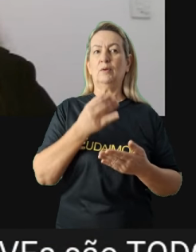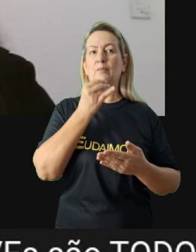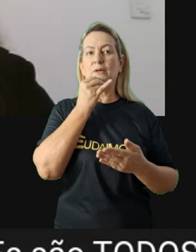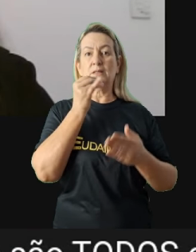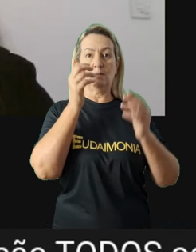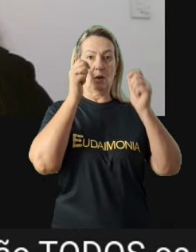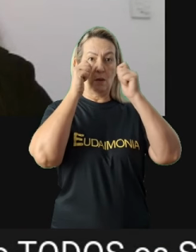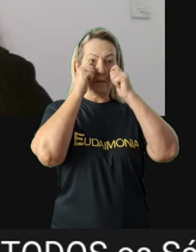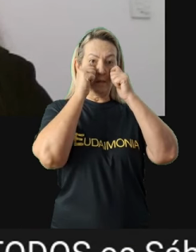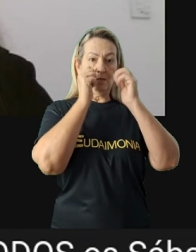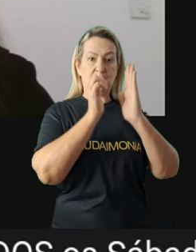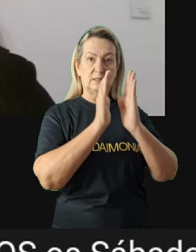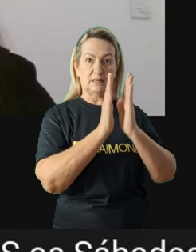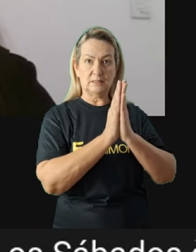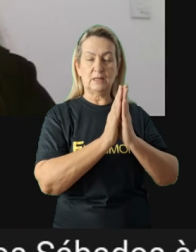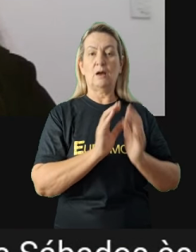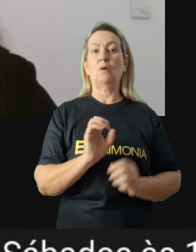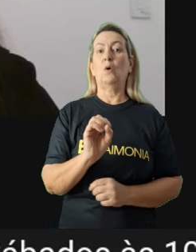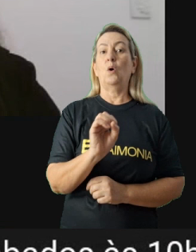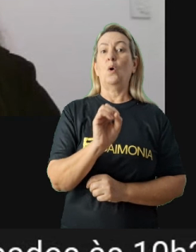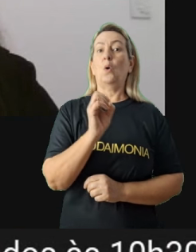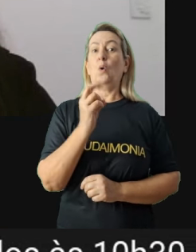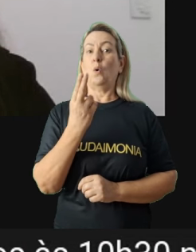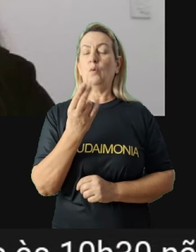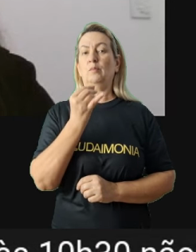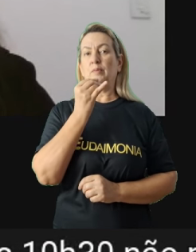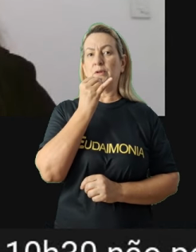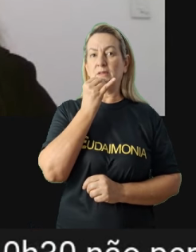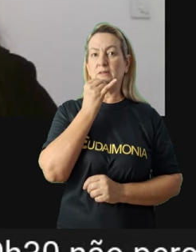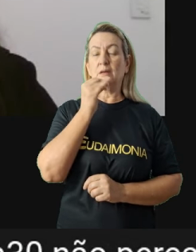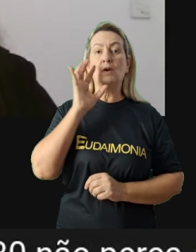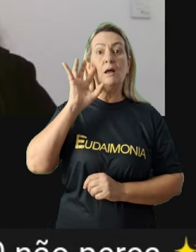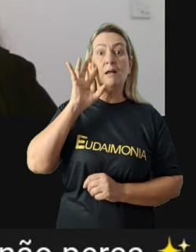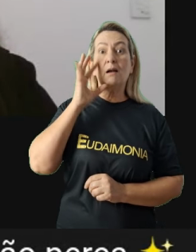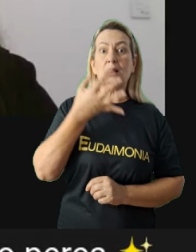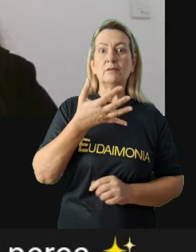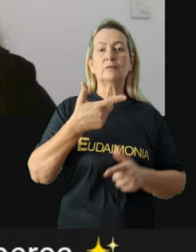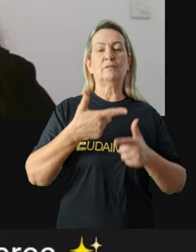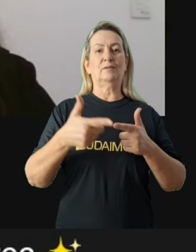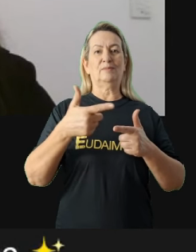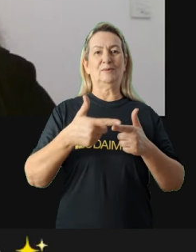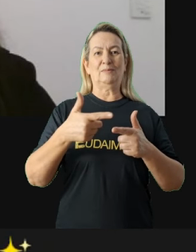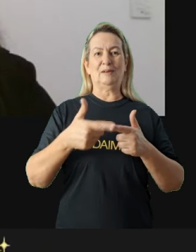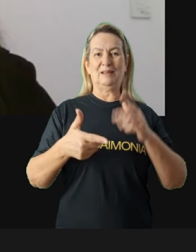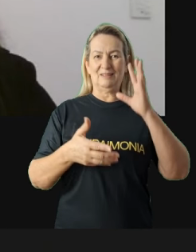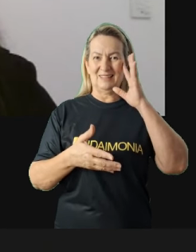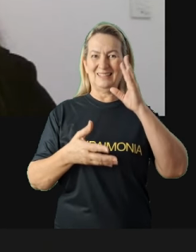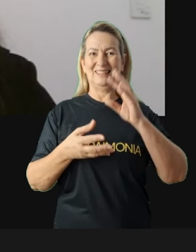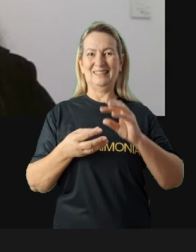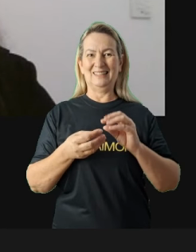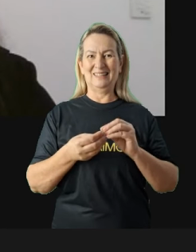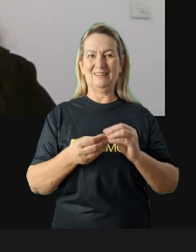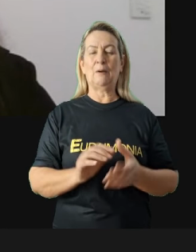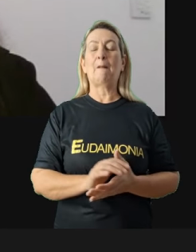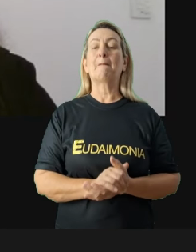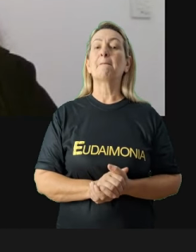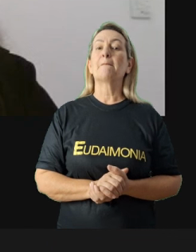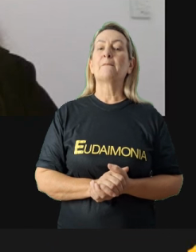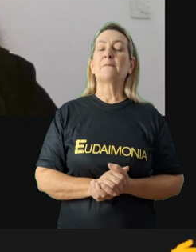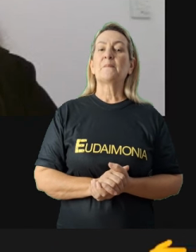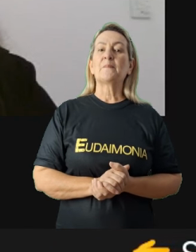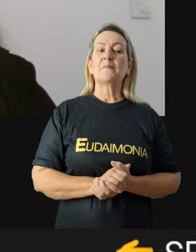espaços de sala de aula, quando a gente está falando do ensino presencial, que utilizem os espaços de sala de aula para resolver efetivamente problemas. Teoria, ele